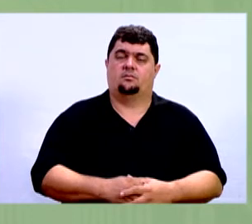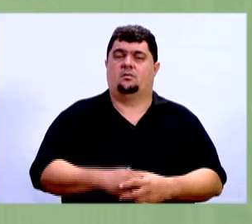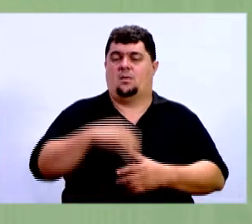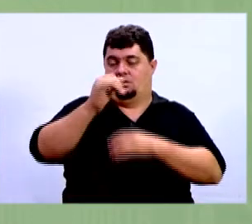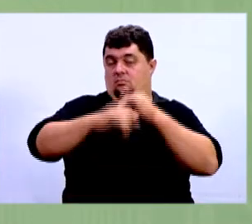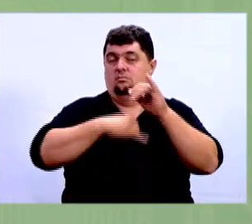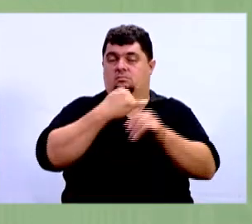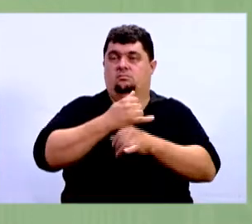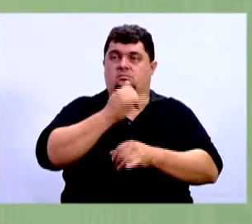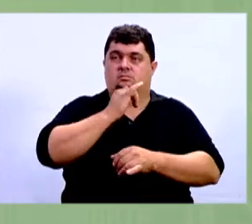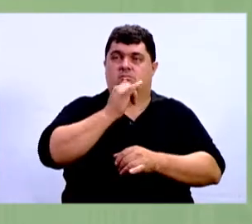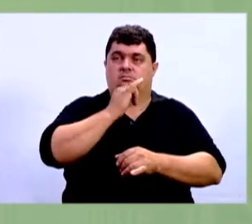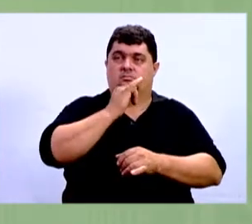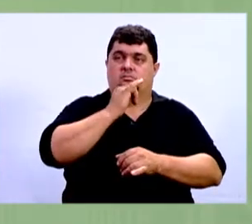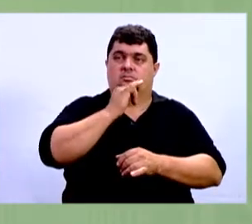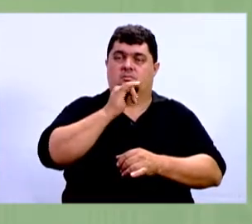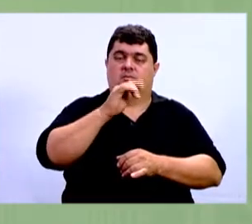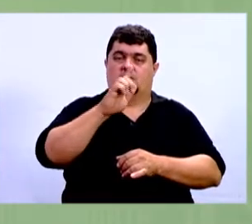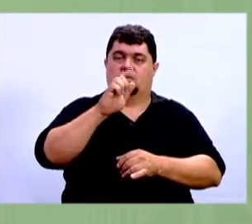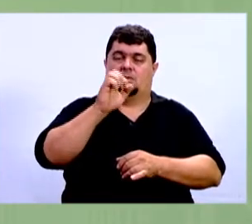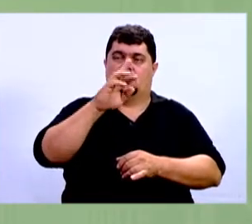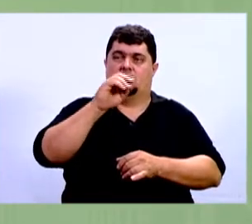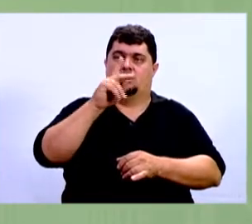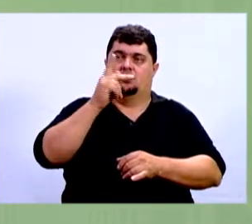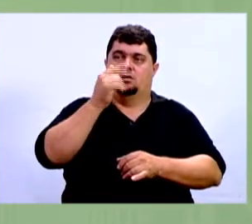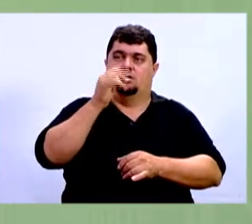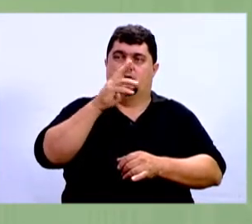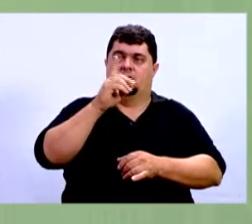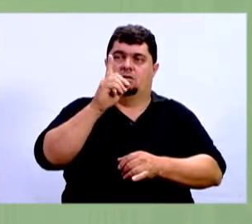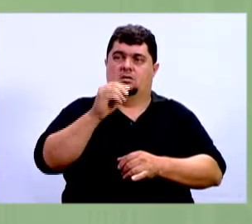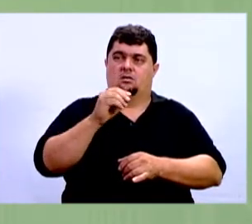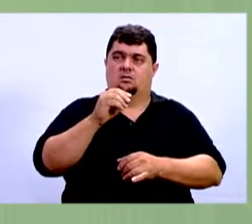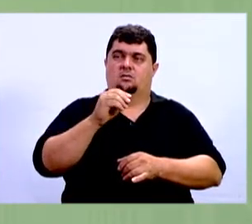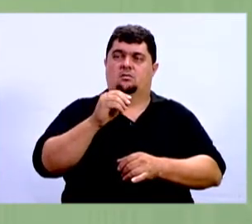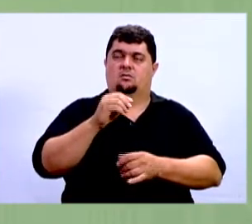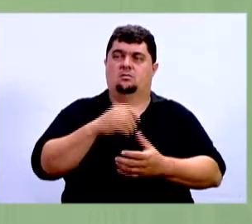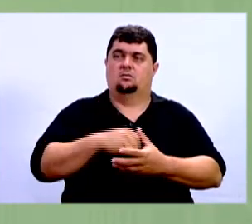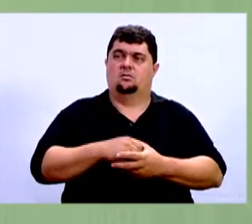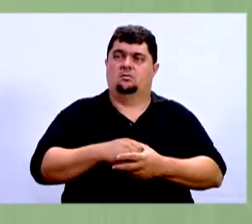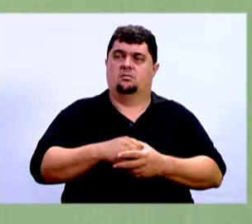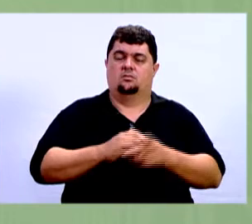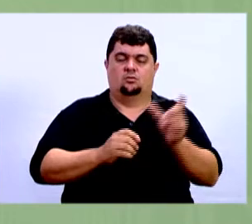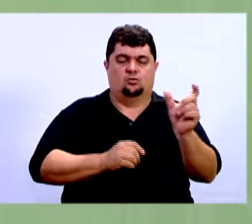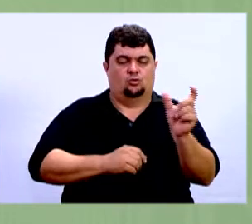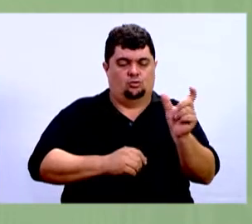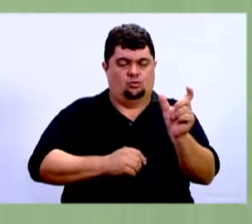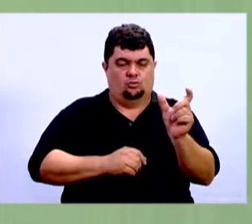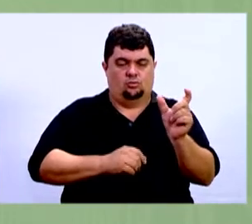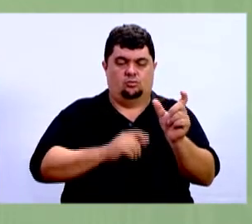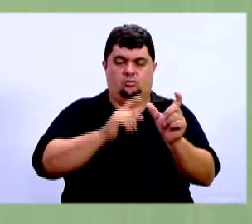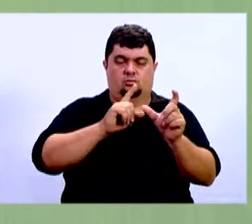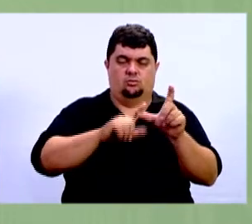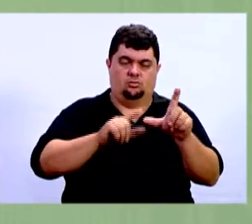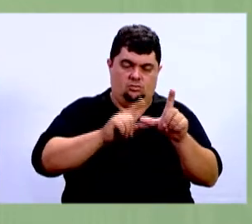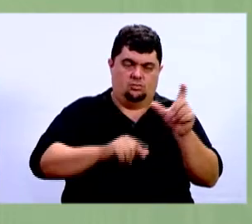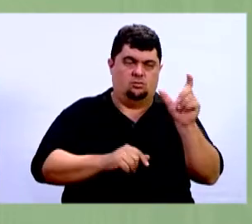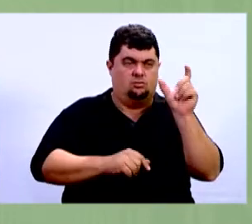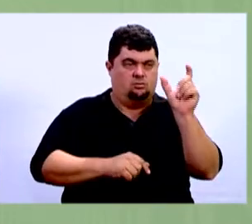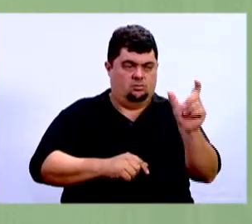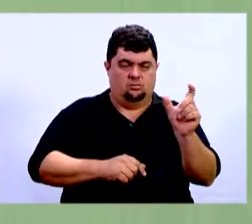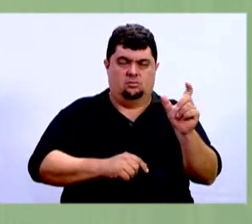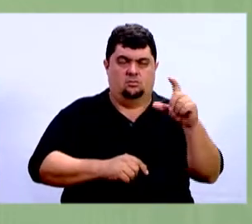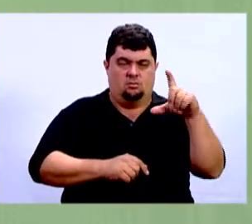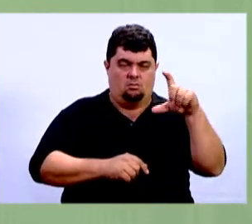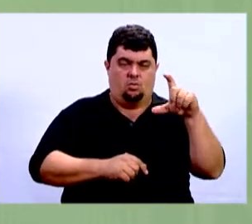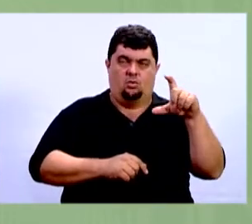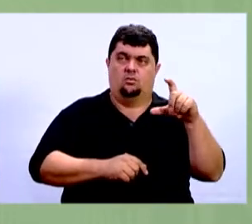internet. Por exemplo, Gerhard, a Tatiana Engel Gerhard. Eu vou colocar só o Gerhard em caixa alta e